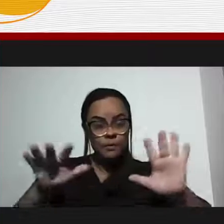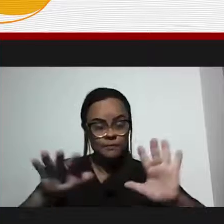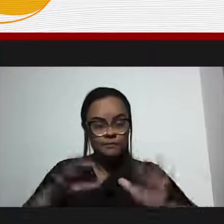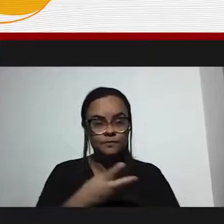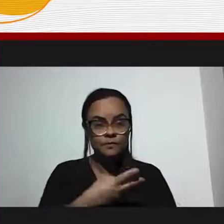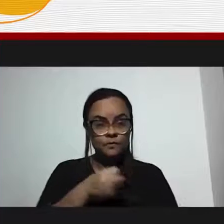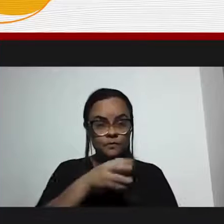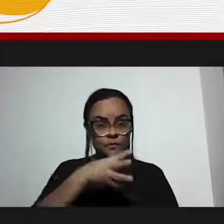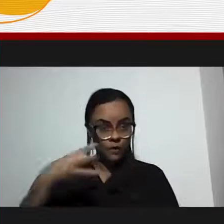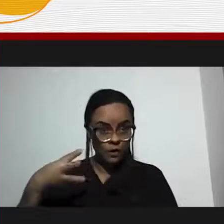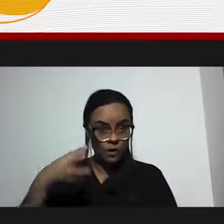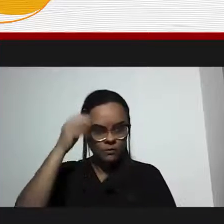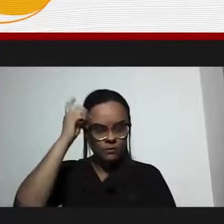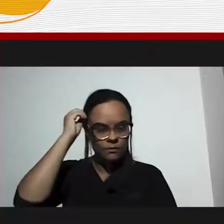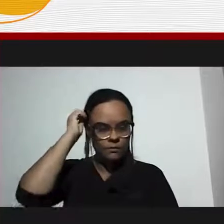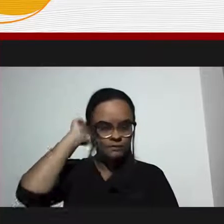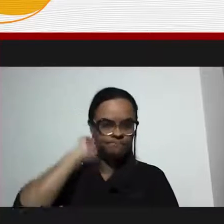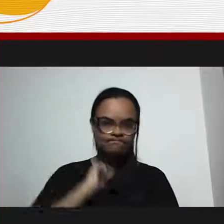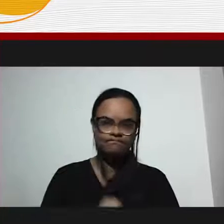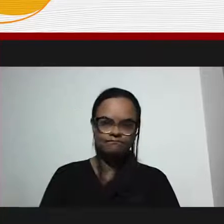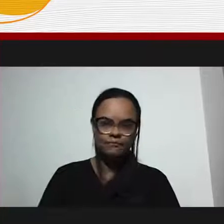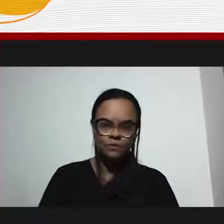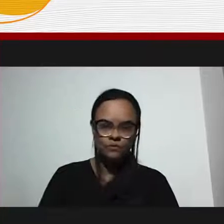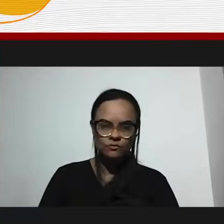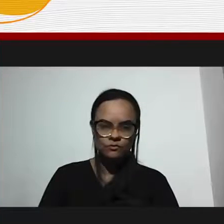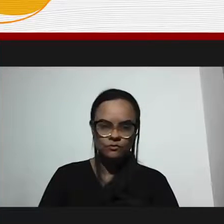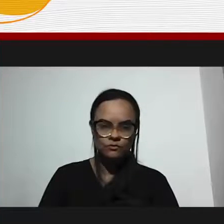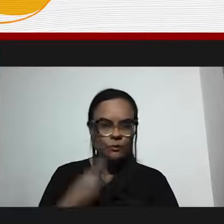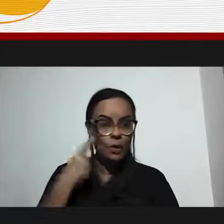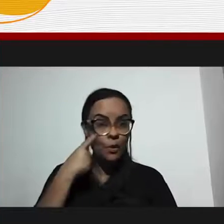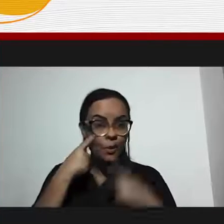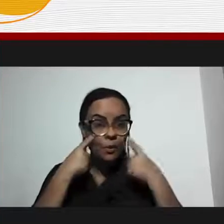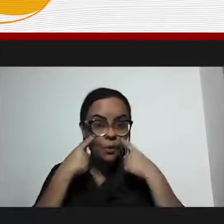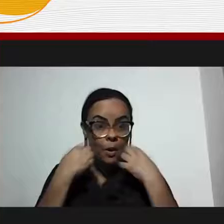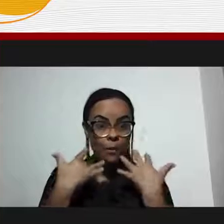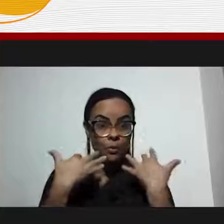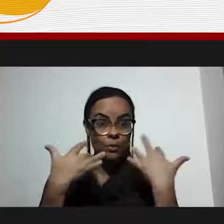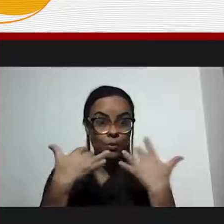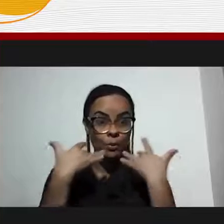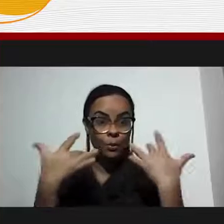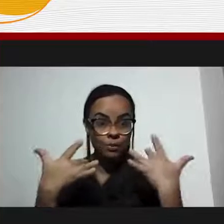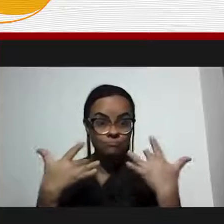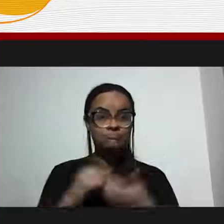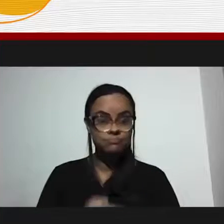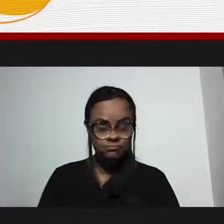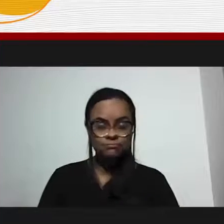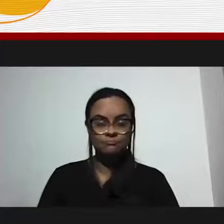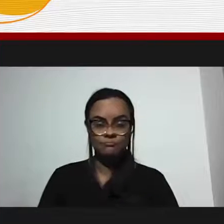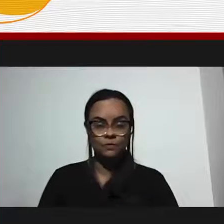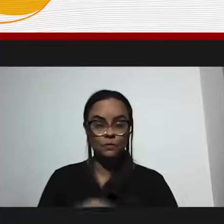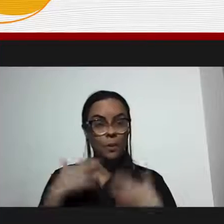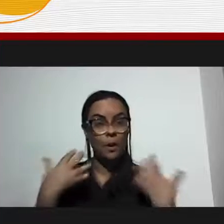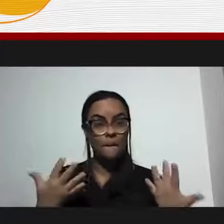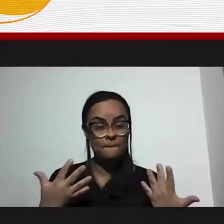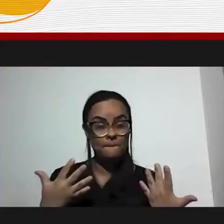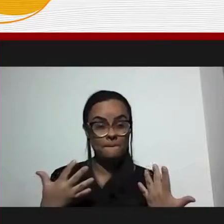os Jogos Paralímpicos, ele começou a ser visto pelos brasileiros. E ali, o Brasil ganhou 14